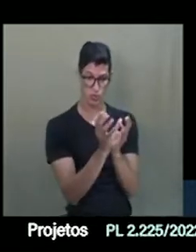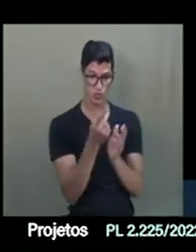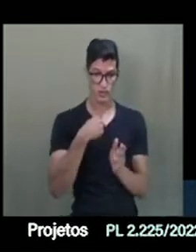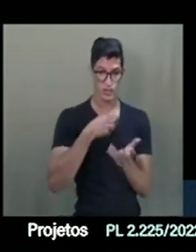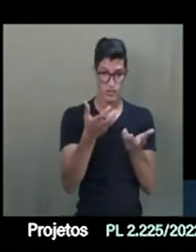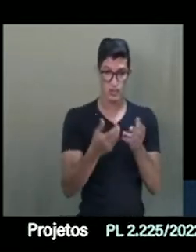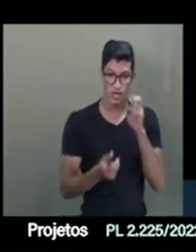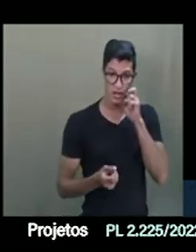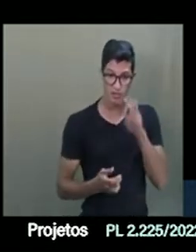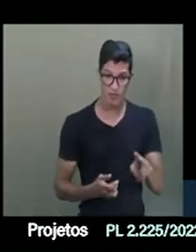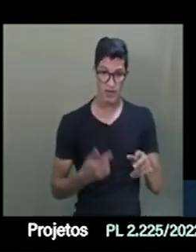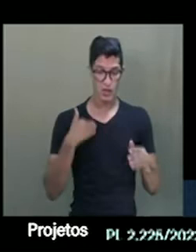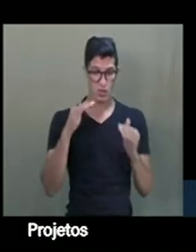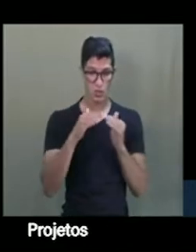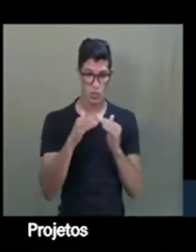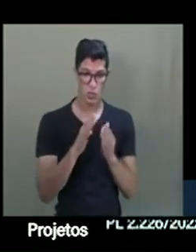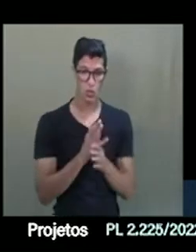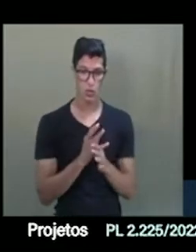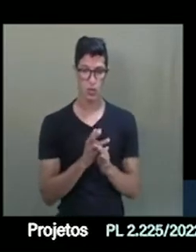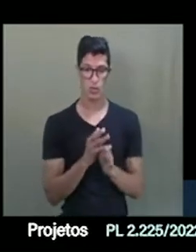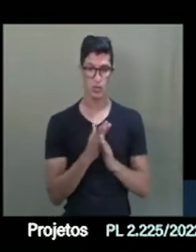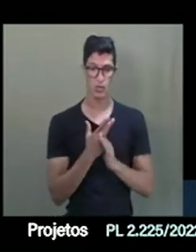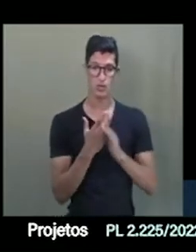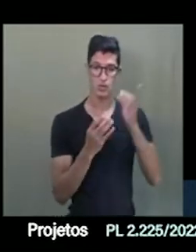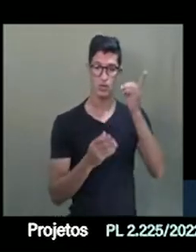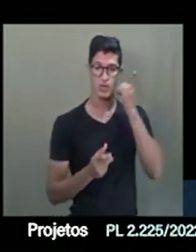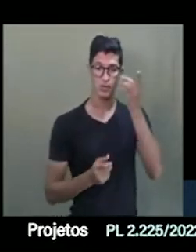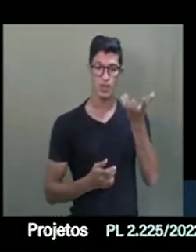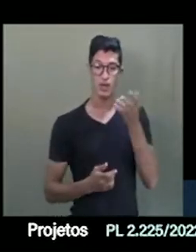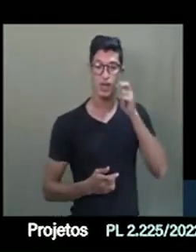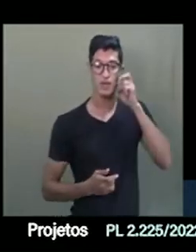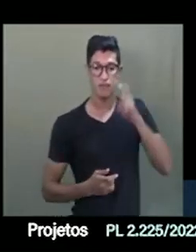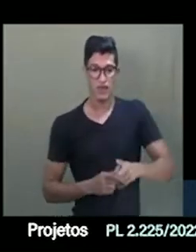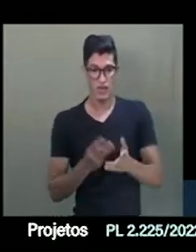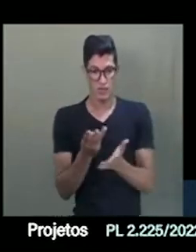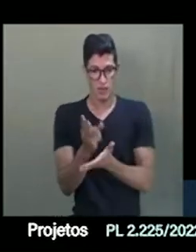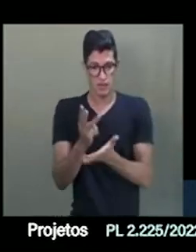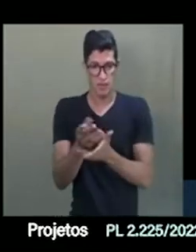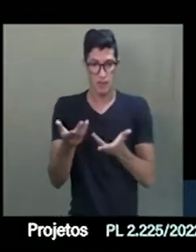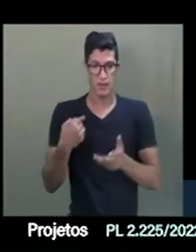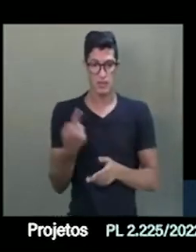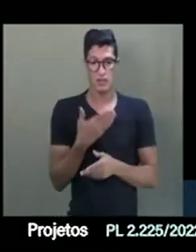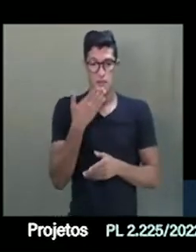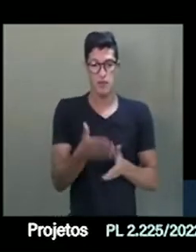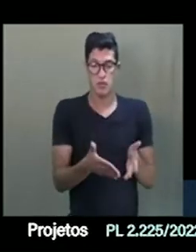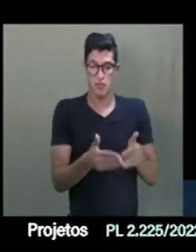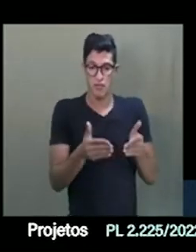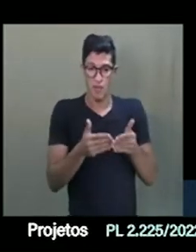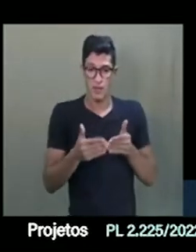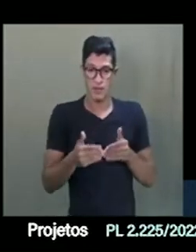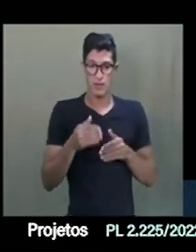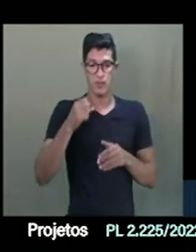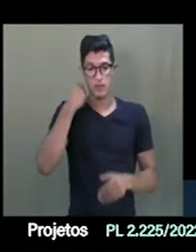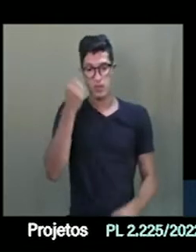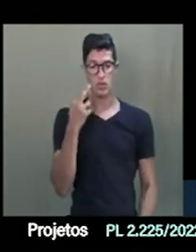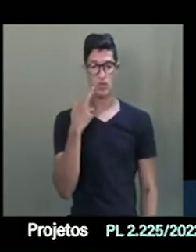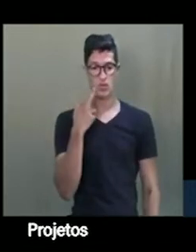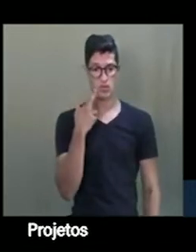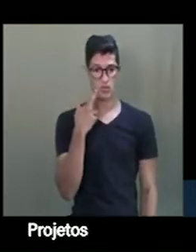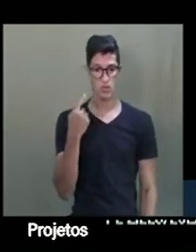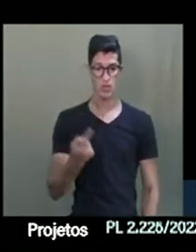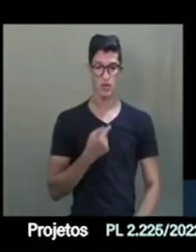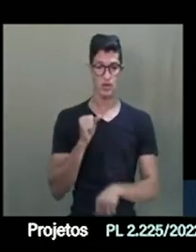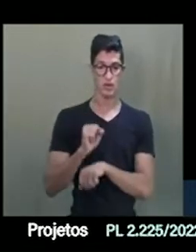quer ver? Eu também concordo, general, com o deputado Girão. Eu quero ver as mensagens. Nós pedimos a informação, o senador Randolfo solicitou.